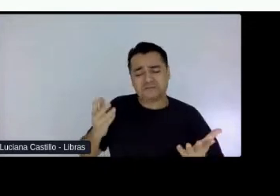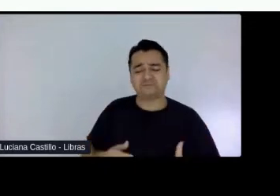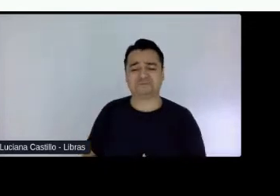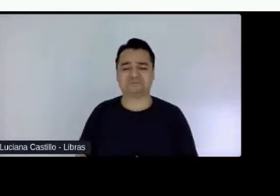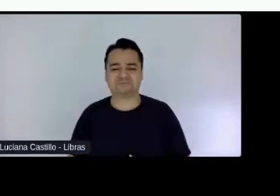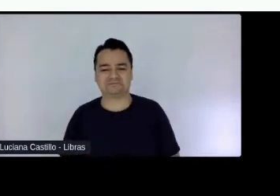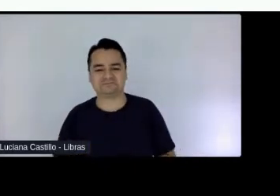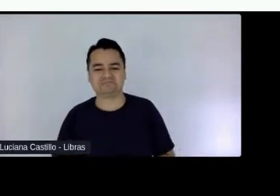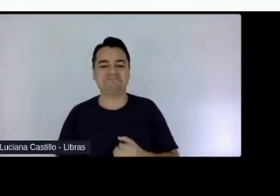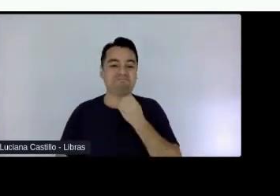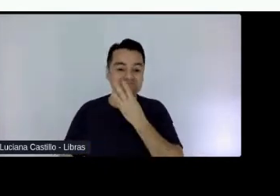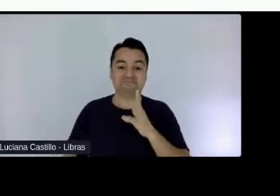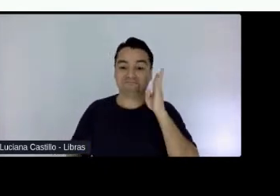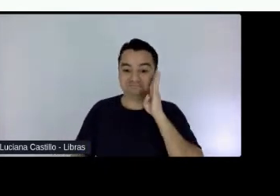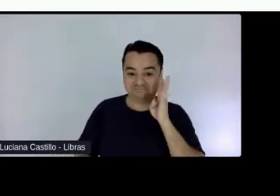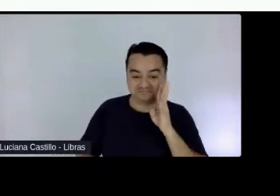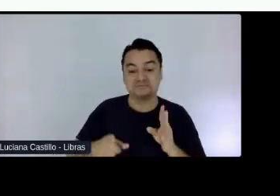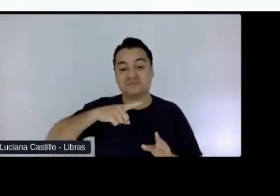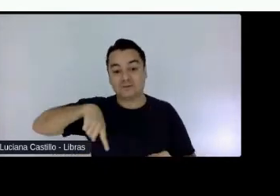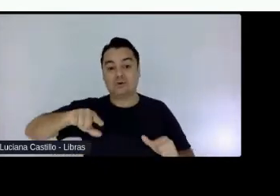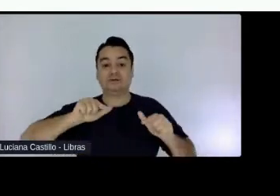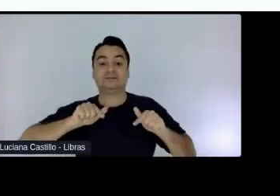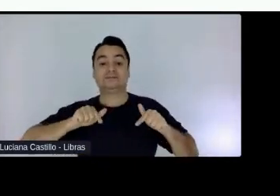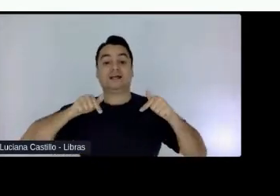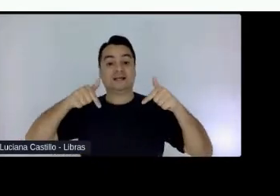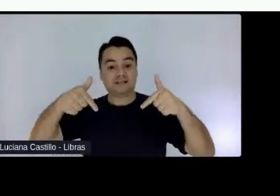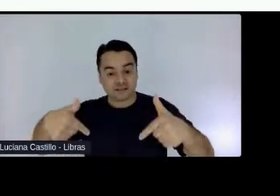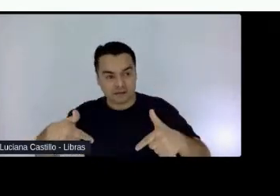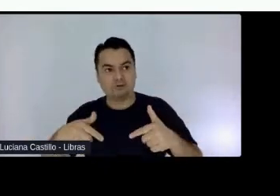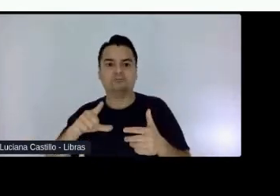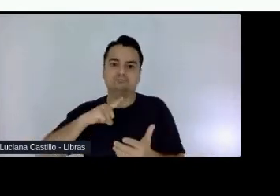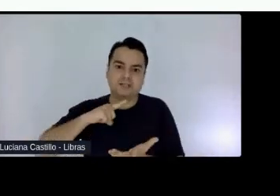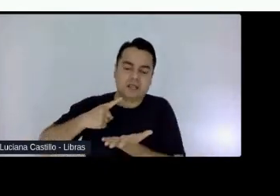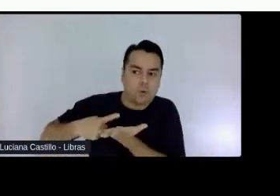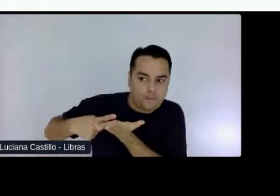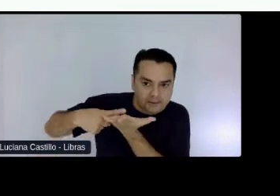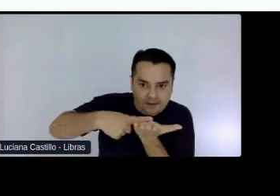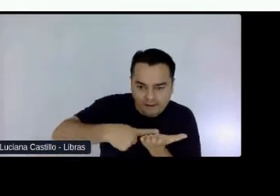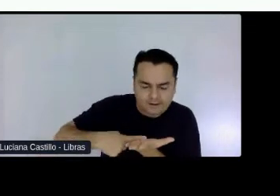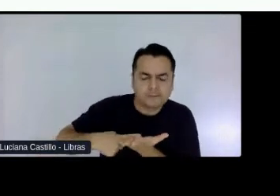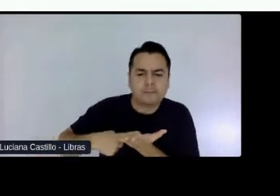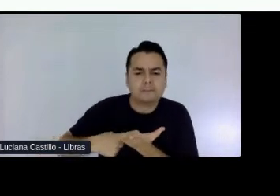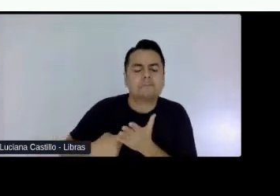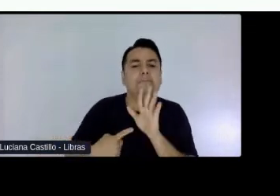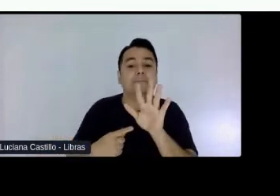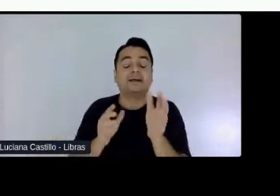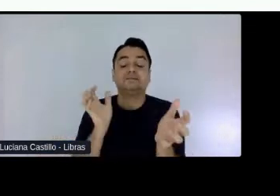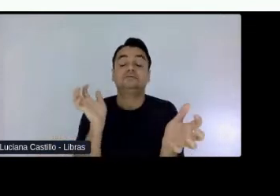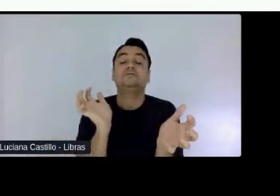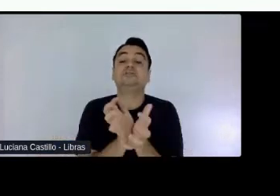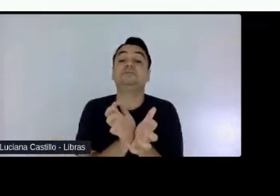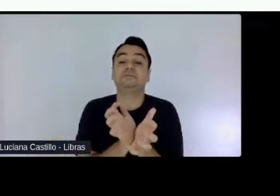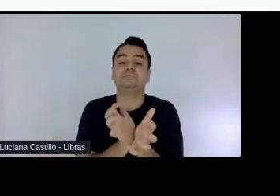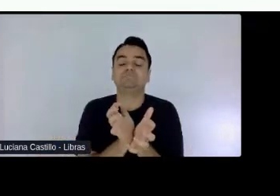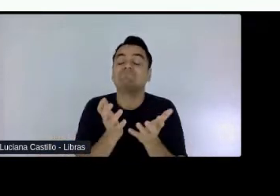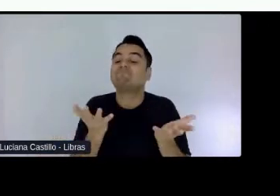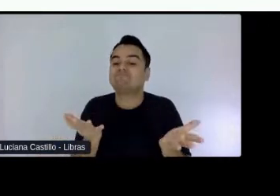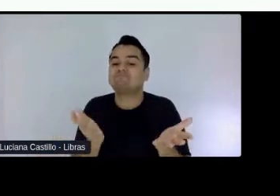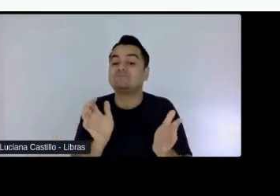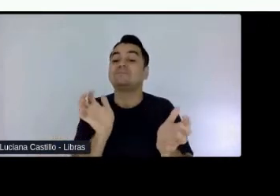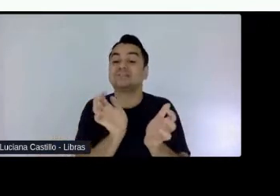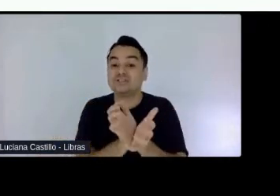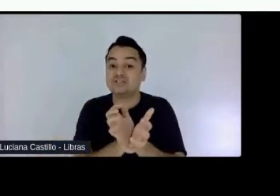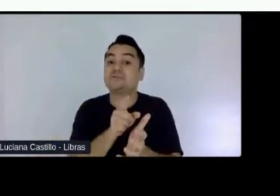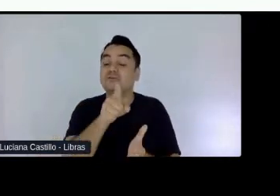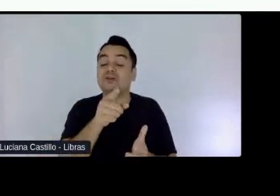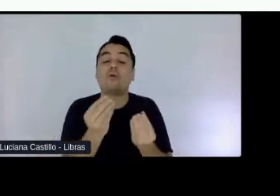Pô, legal. Temos ações, temos acordos, mas, poxa, é um time, gente. Como que é um time de